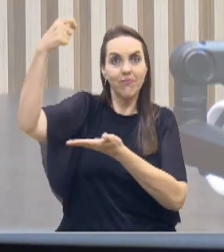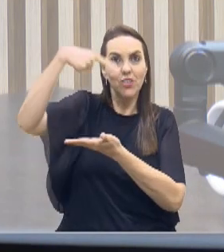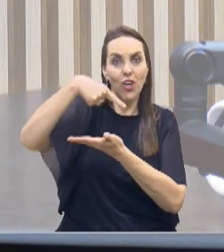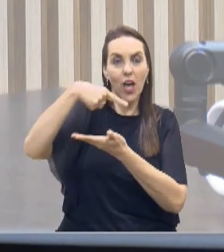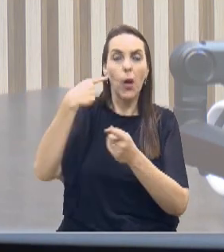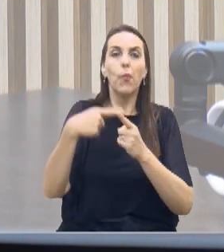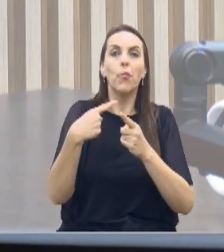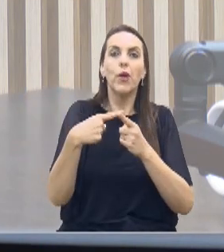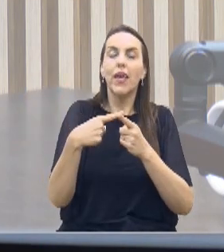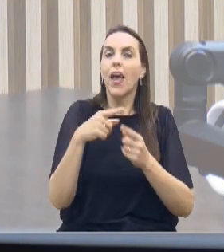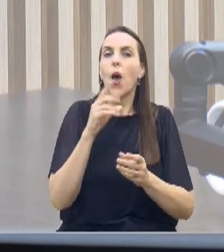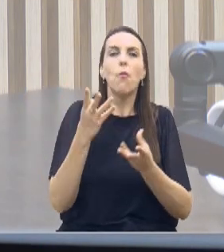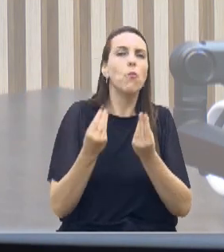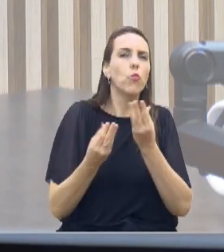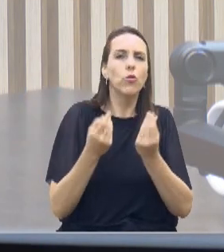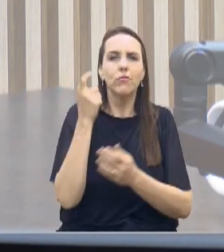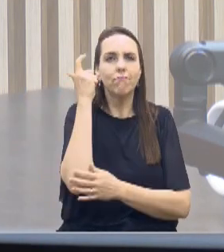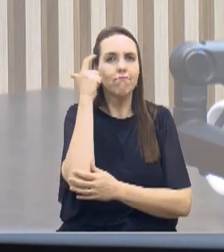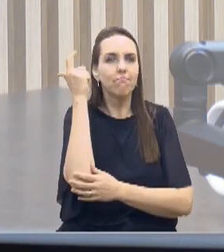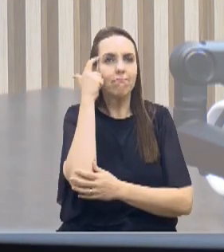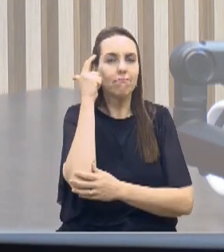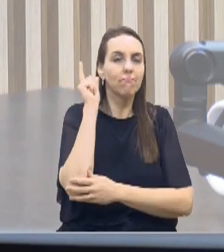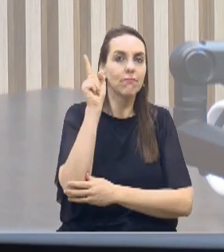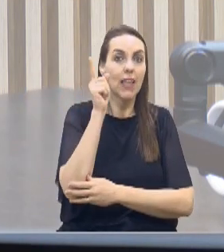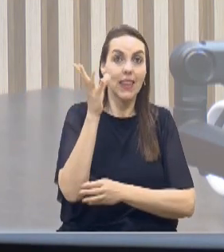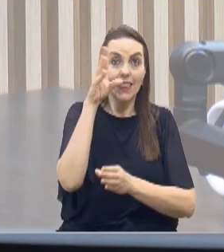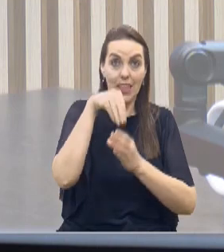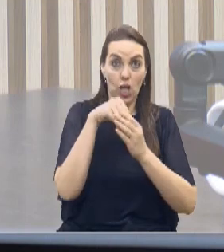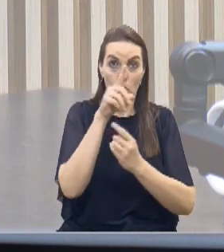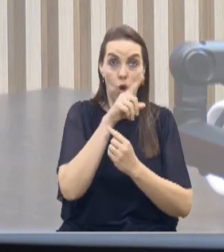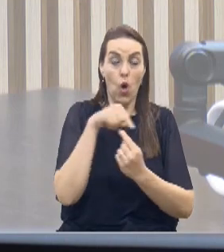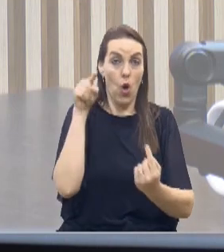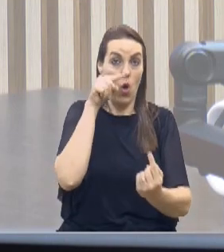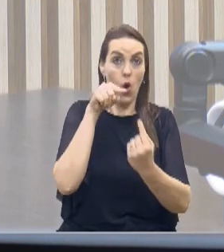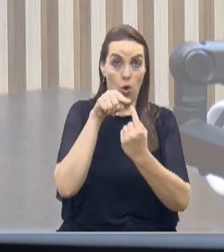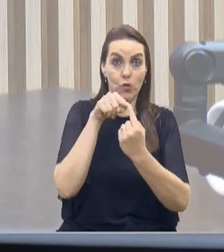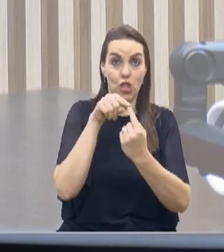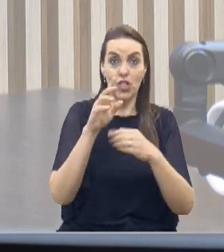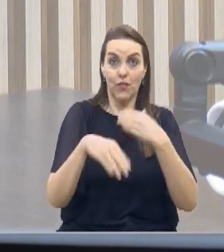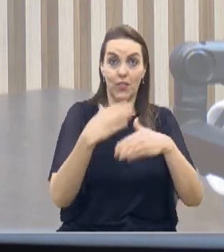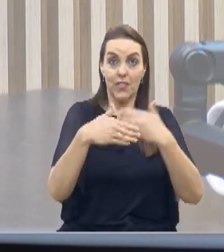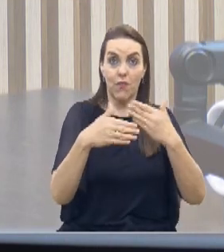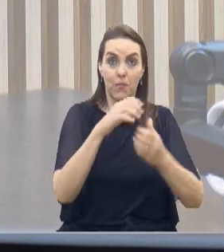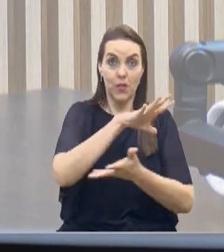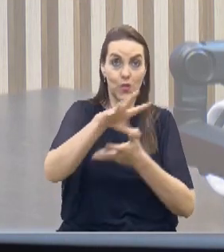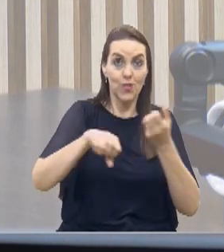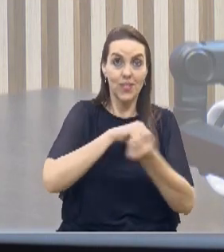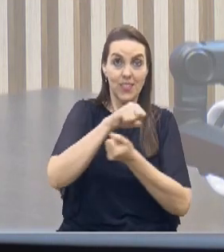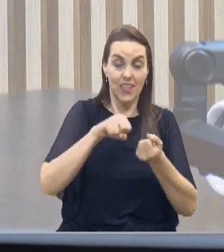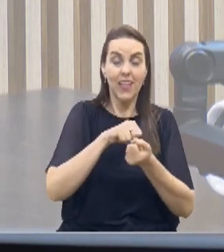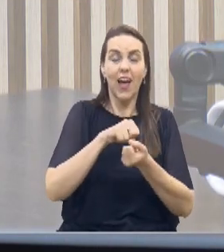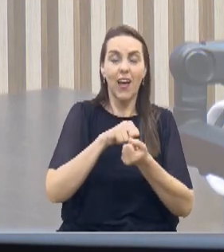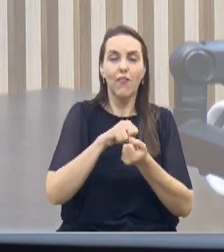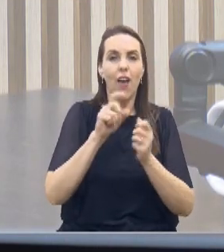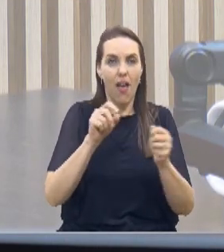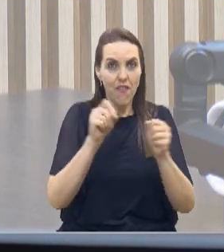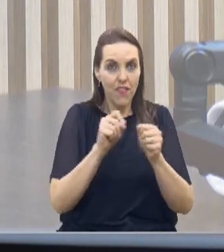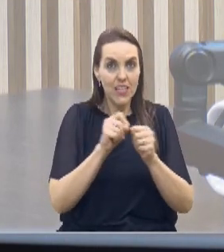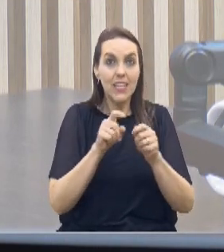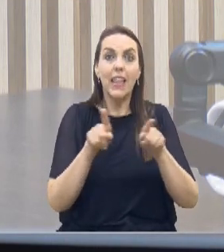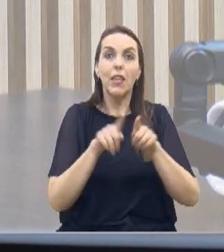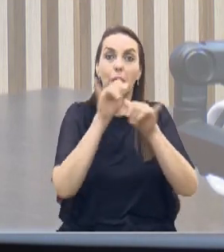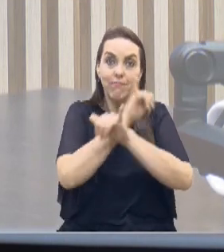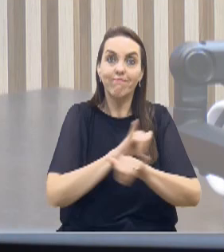isso é muito do que a gente pensa dentro dos Objetivos de Desenvolvimento Sustentável, é fazer, mas é publicizar isso, porque